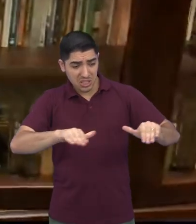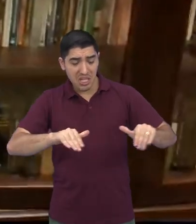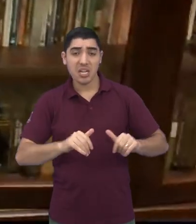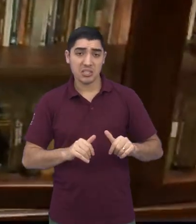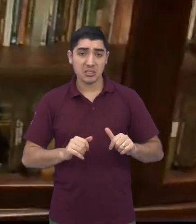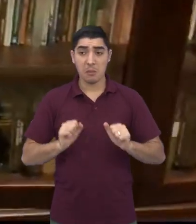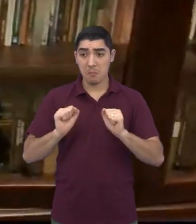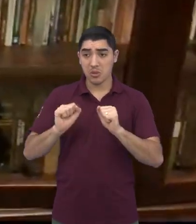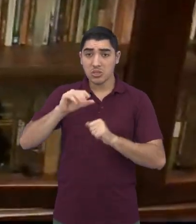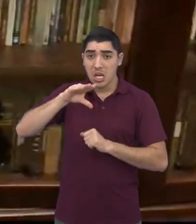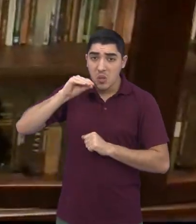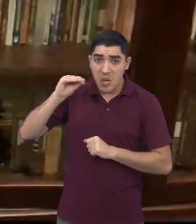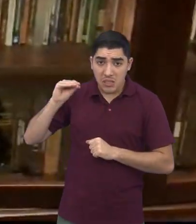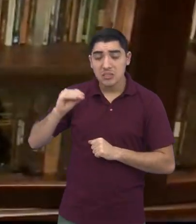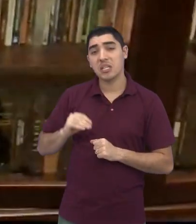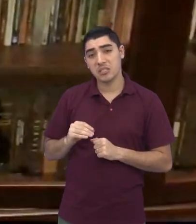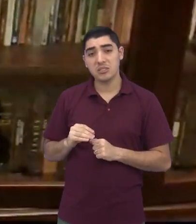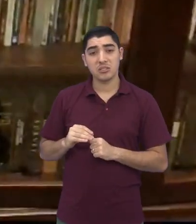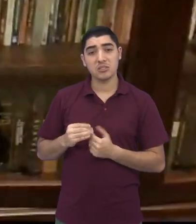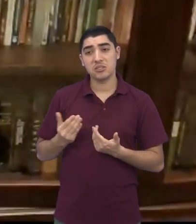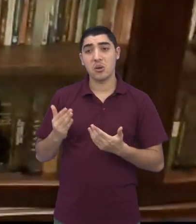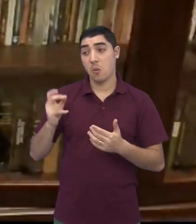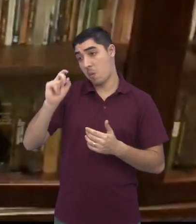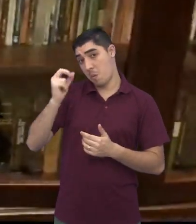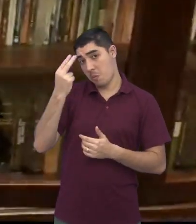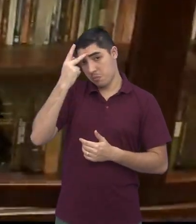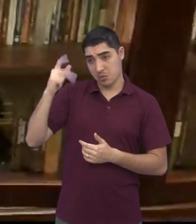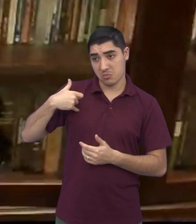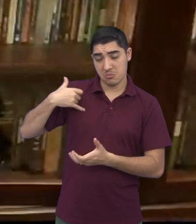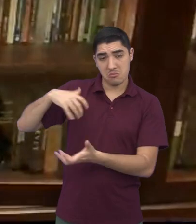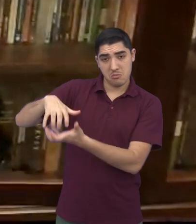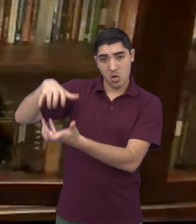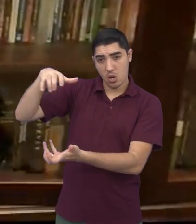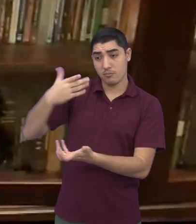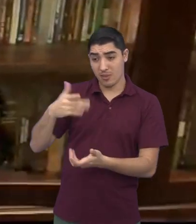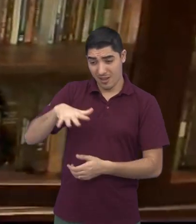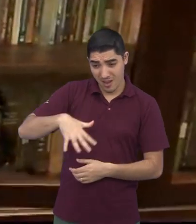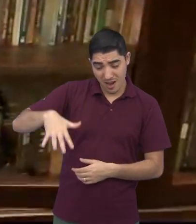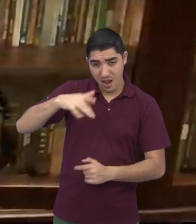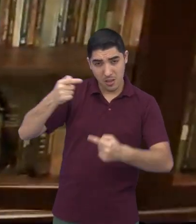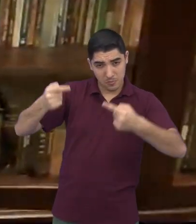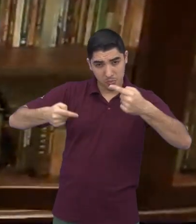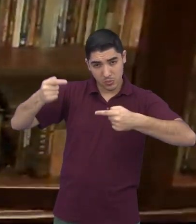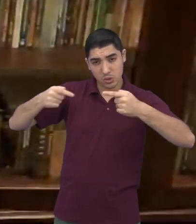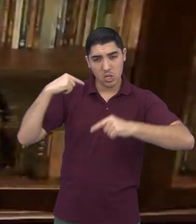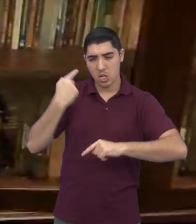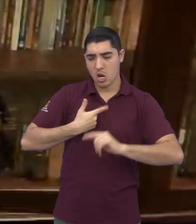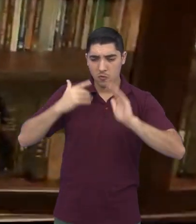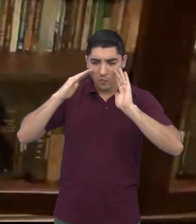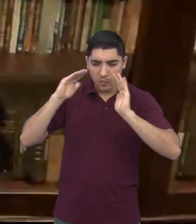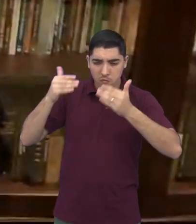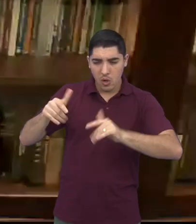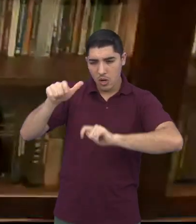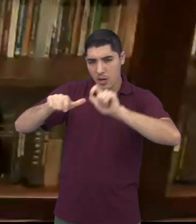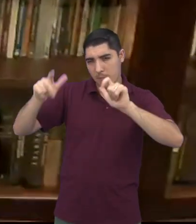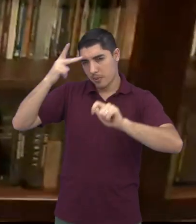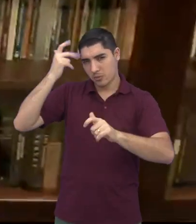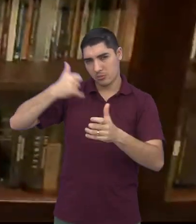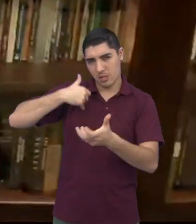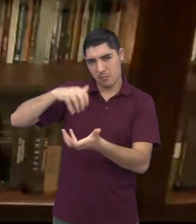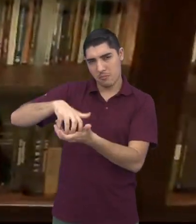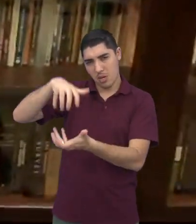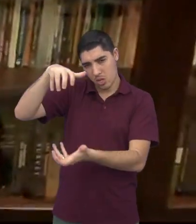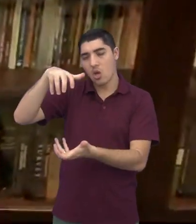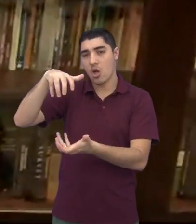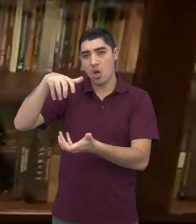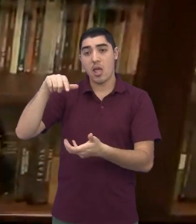quer seja adolescente jovem, quer seja pessoa idosa. No foco da política, a gente está olhando a pessoa idosa e querendo ver a inserção